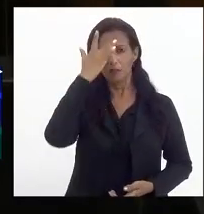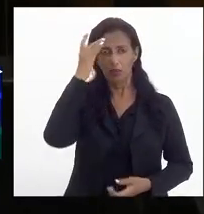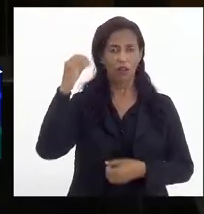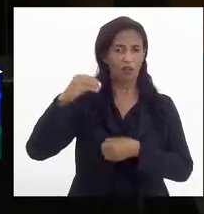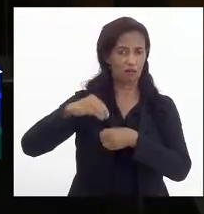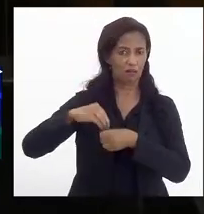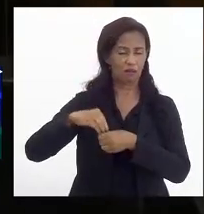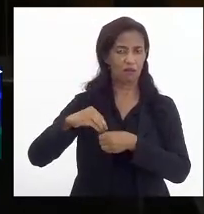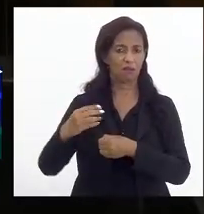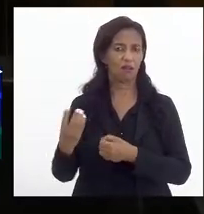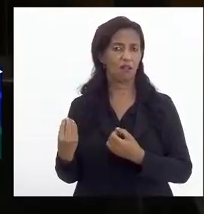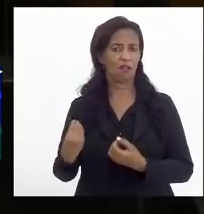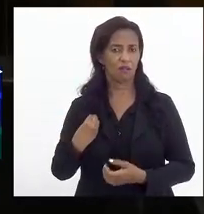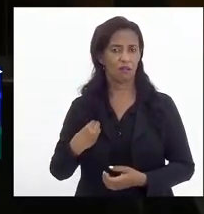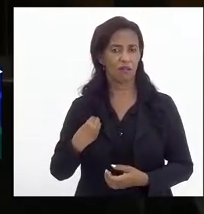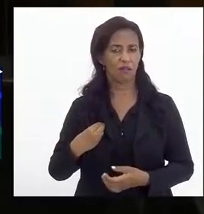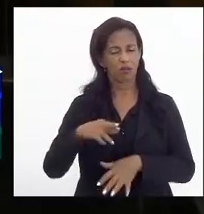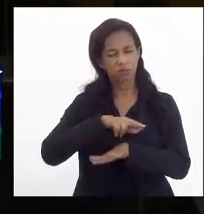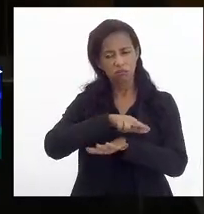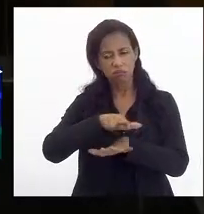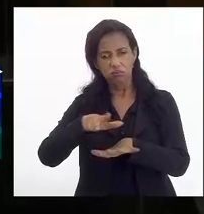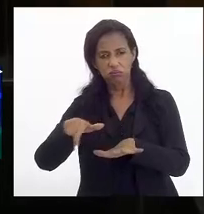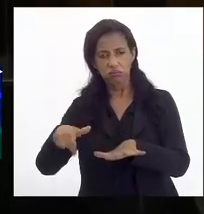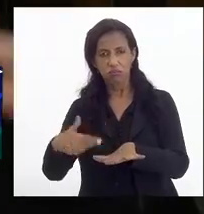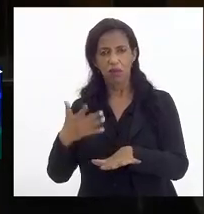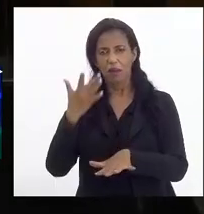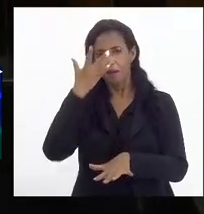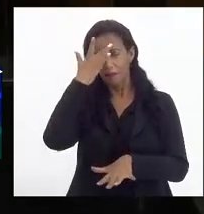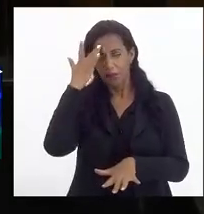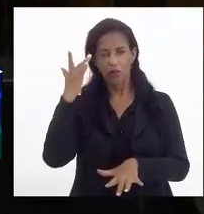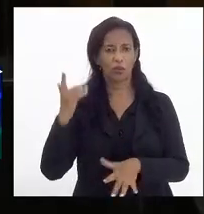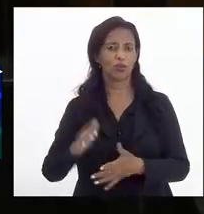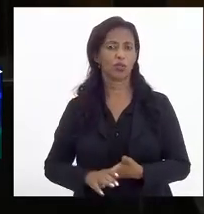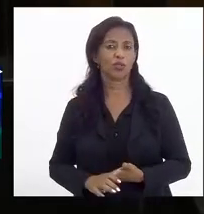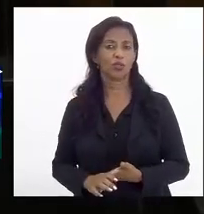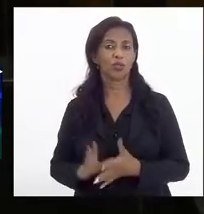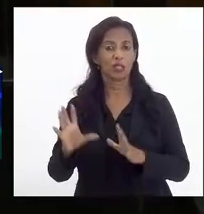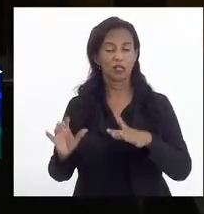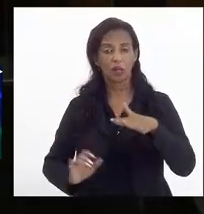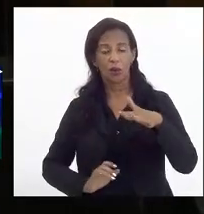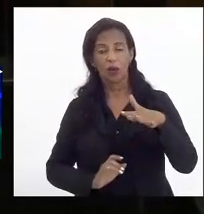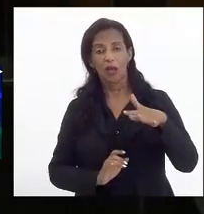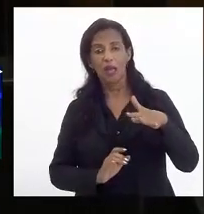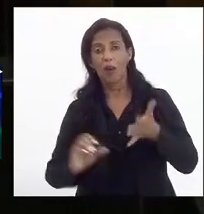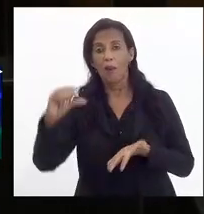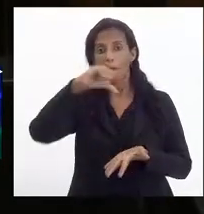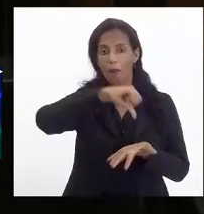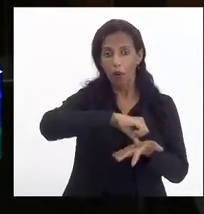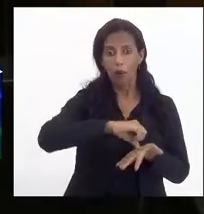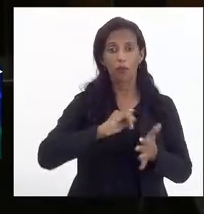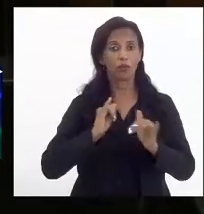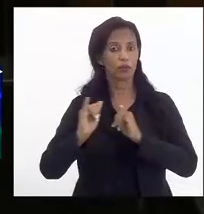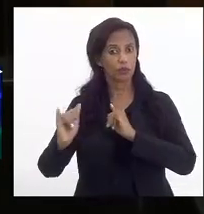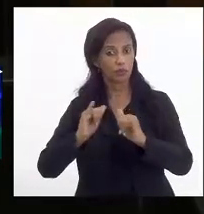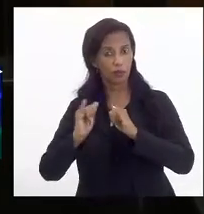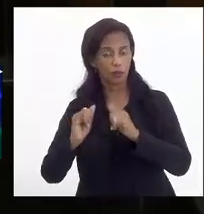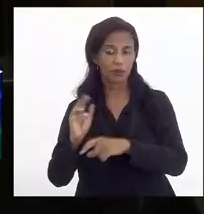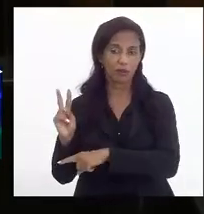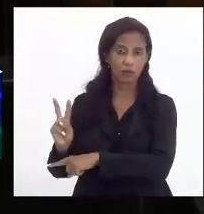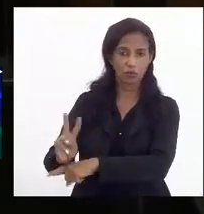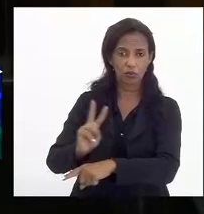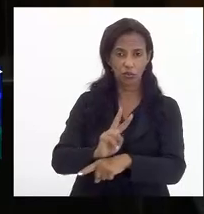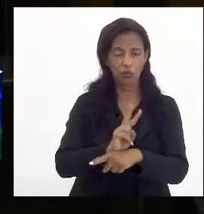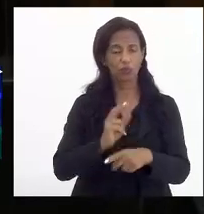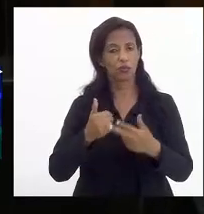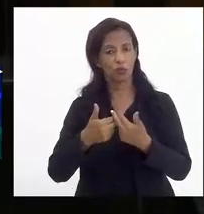residente residentes da multiprofissionais e residente da Lei psiquiatria é portanto um polo de informação importante o Polo de atendimento